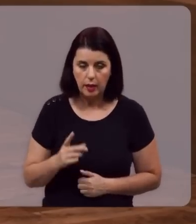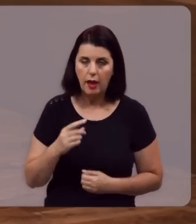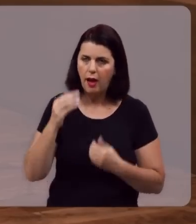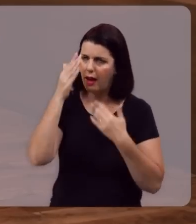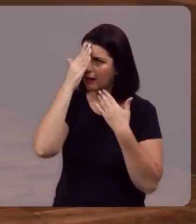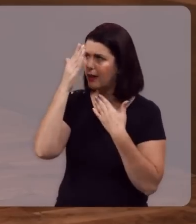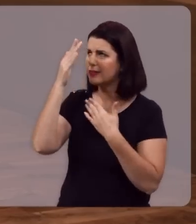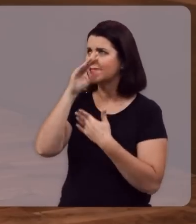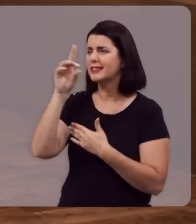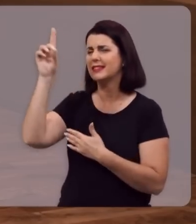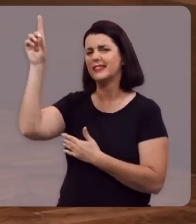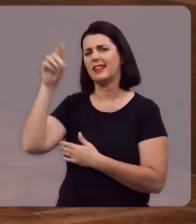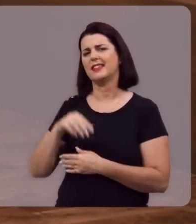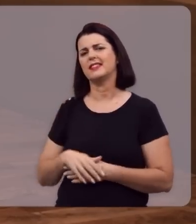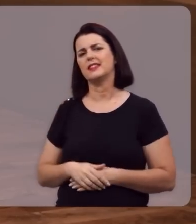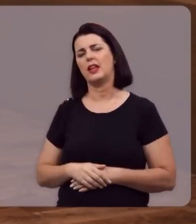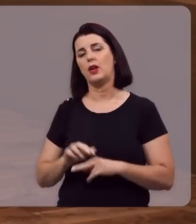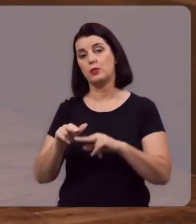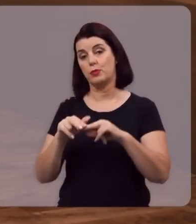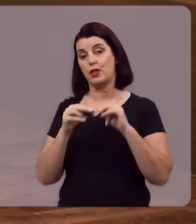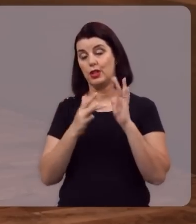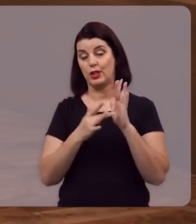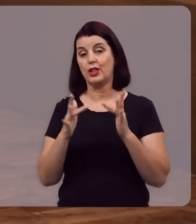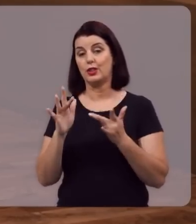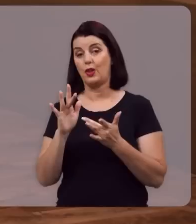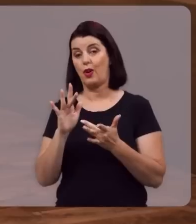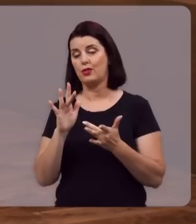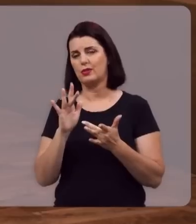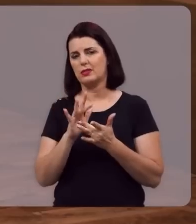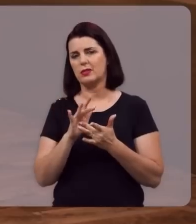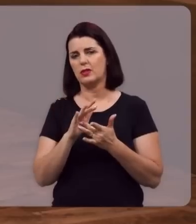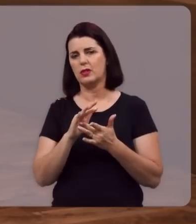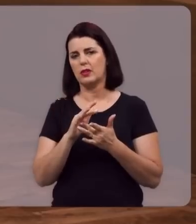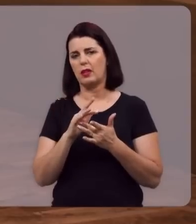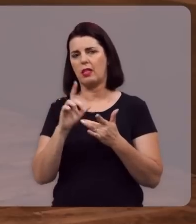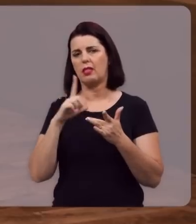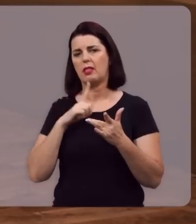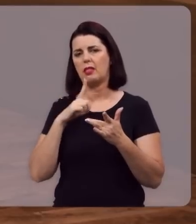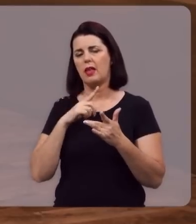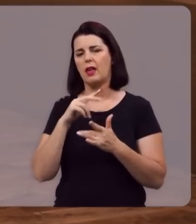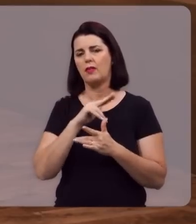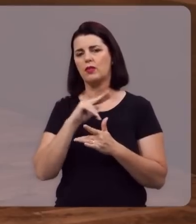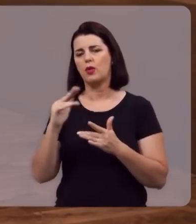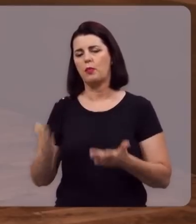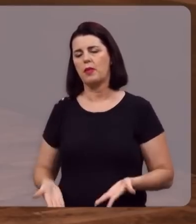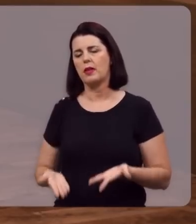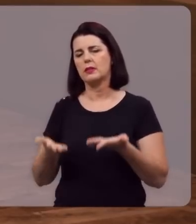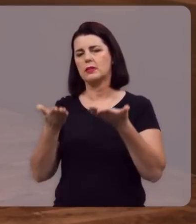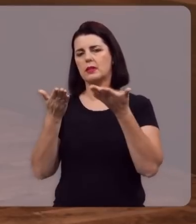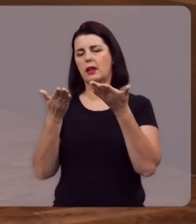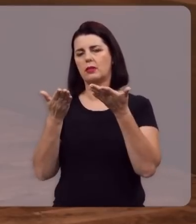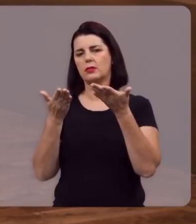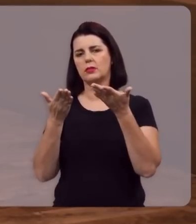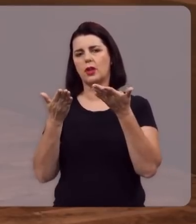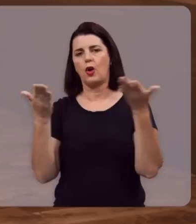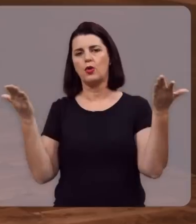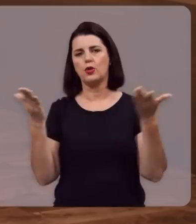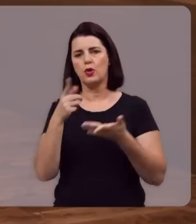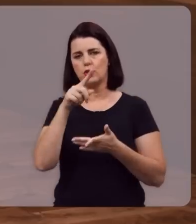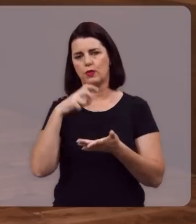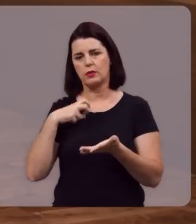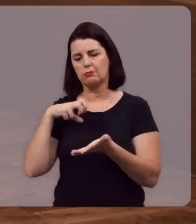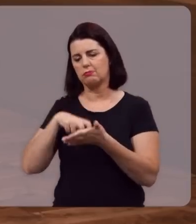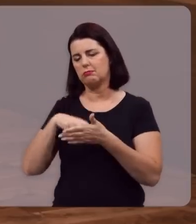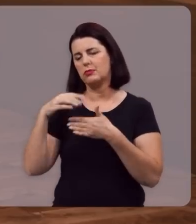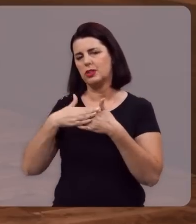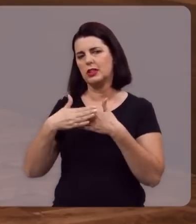e dar graças a Deus por Jesus Cristo, que foi sobre e excelentemente exaltado. E hoje você